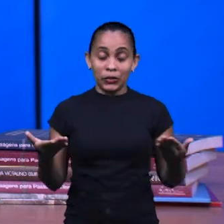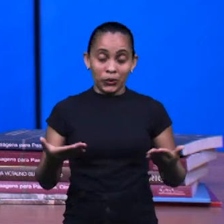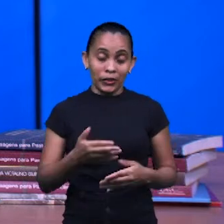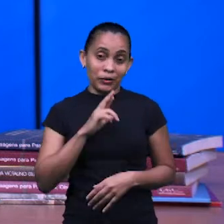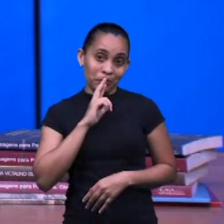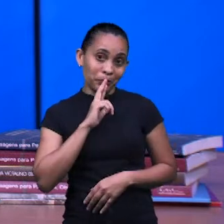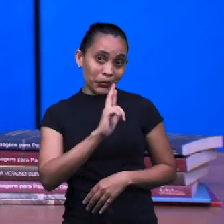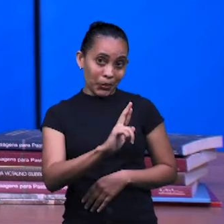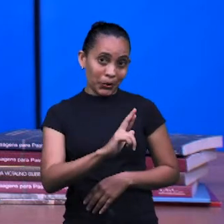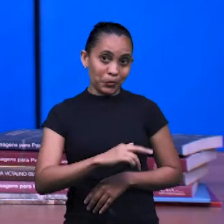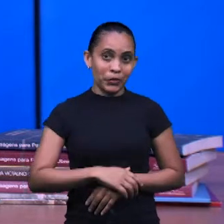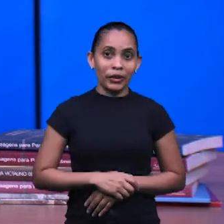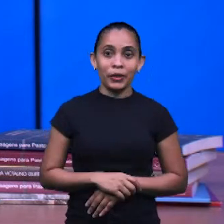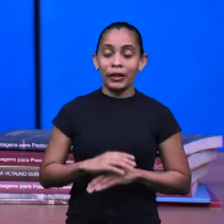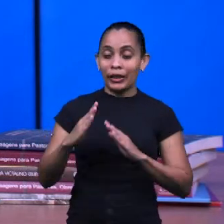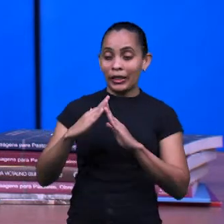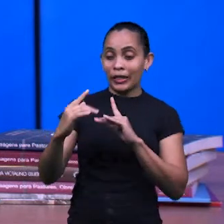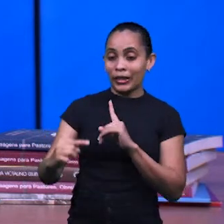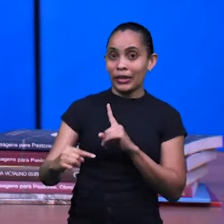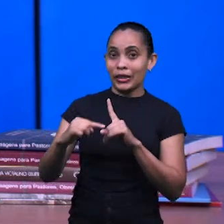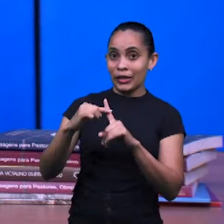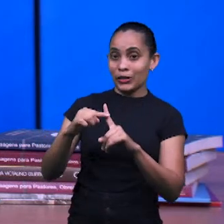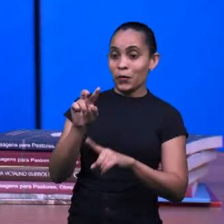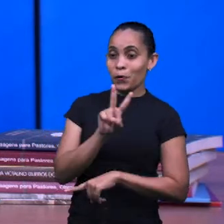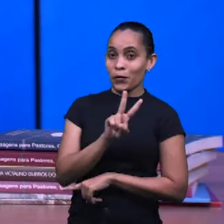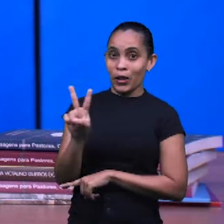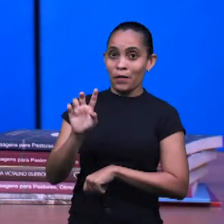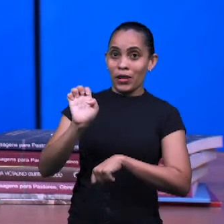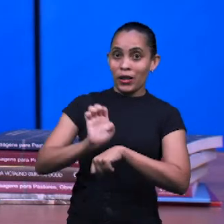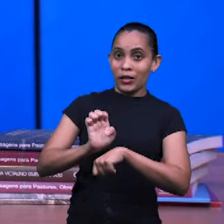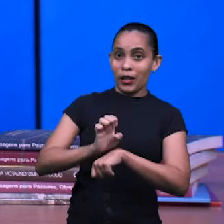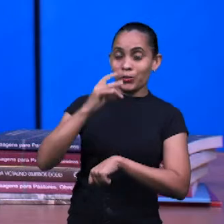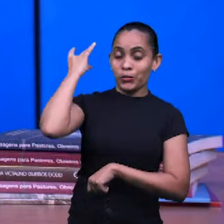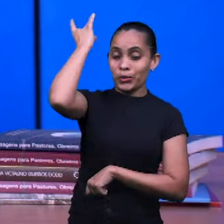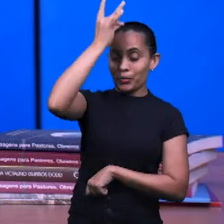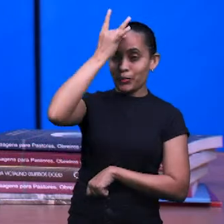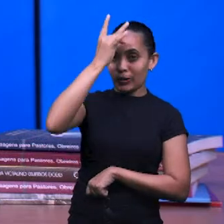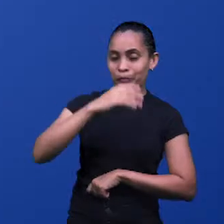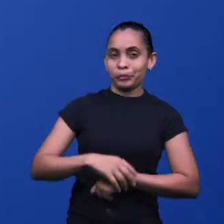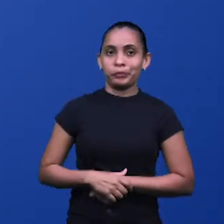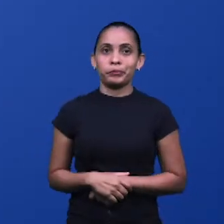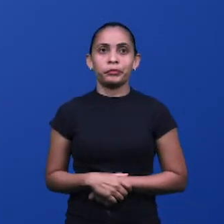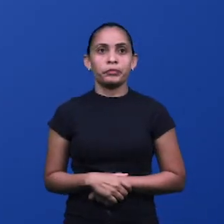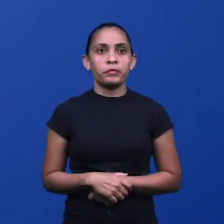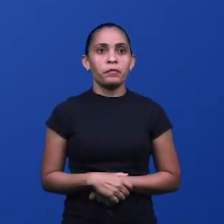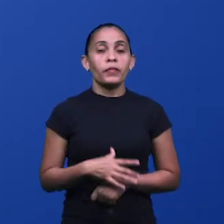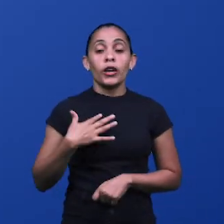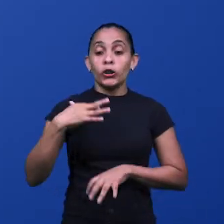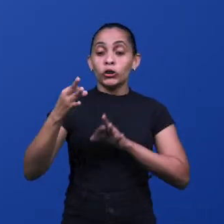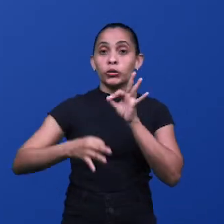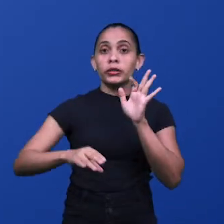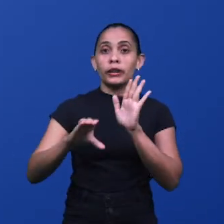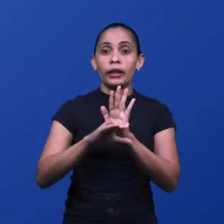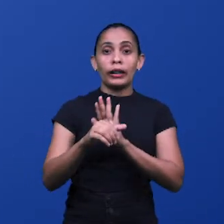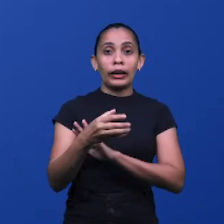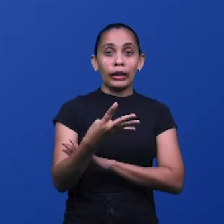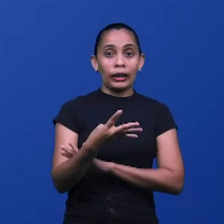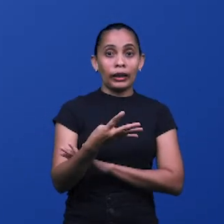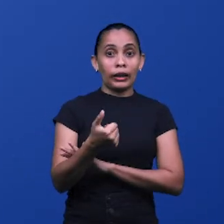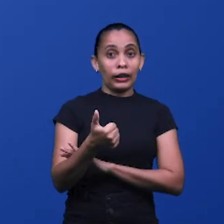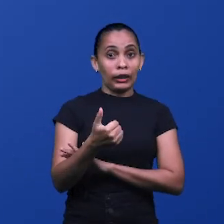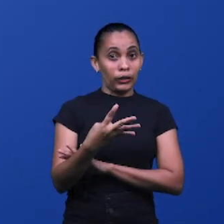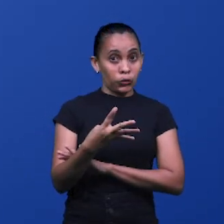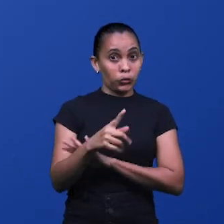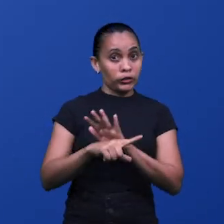resposta aqui. Gabriela, da igreja em Vila Velha, no estado do Espírito Santo. Vamos ouvi-la. Em Juízes 14, 12,